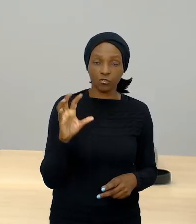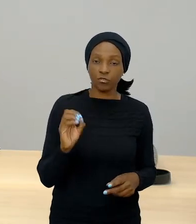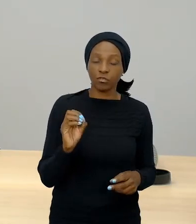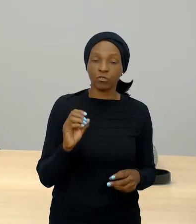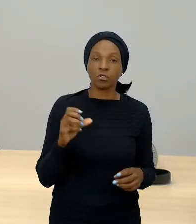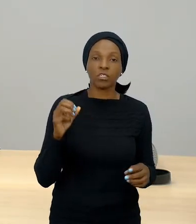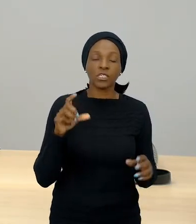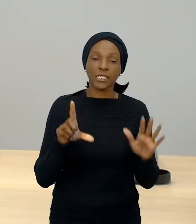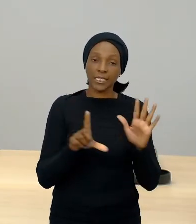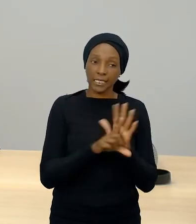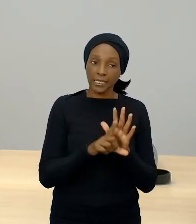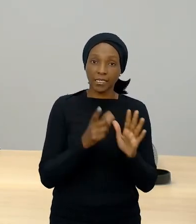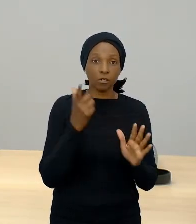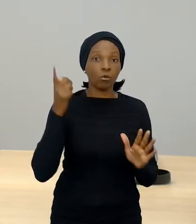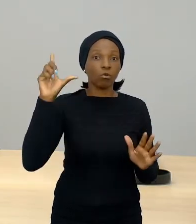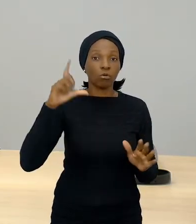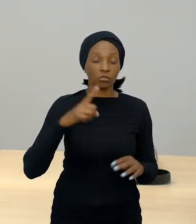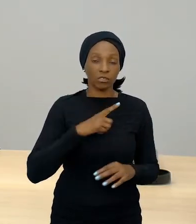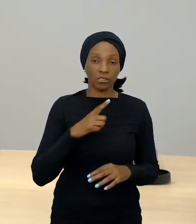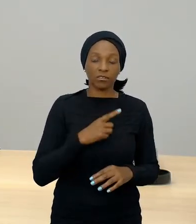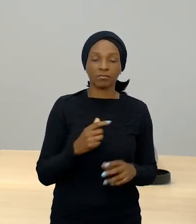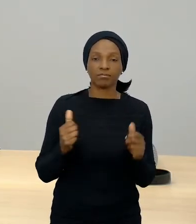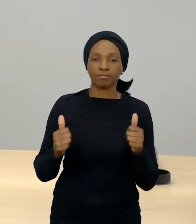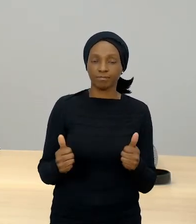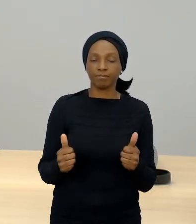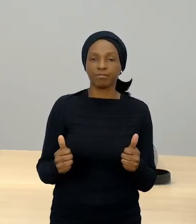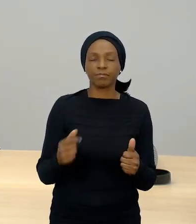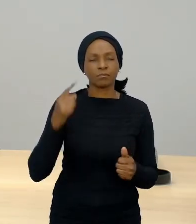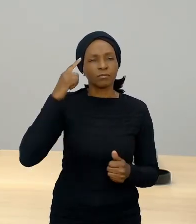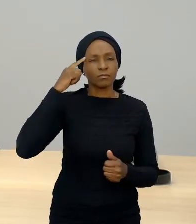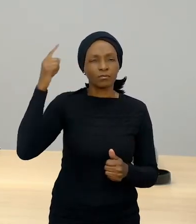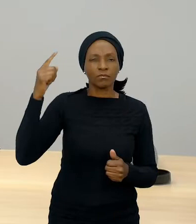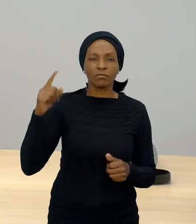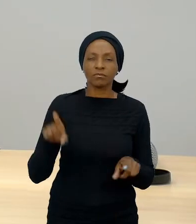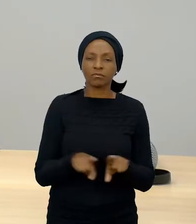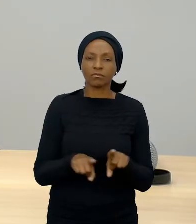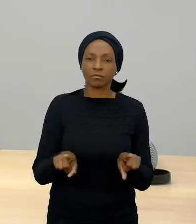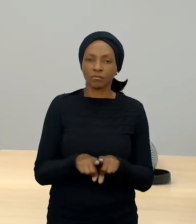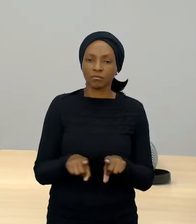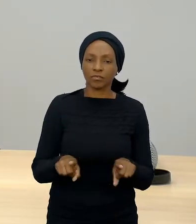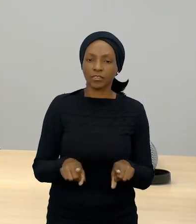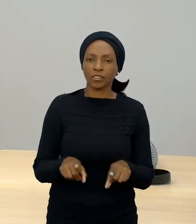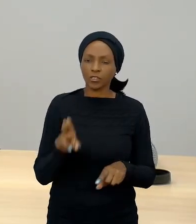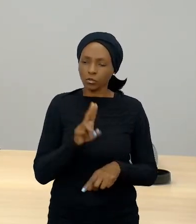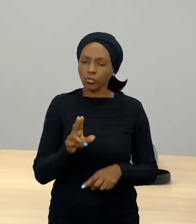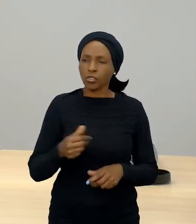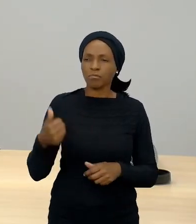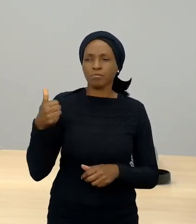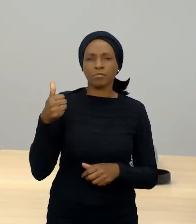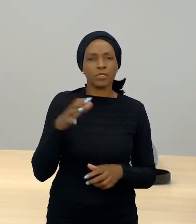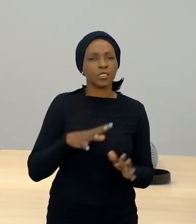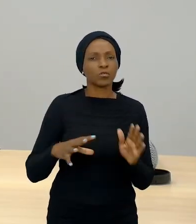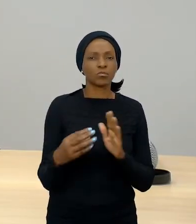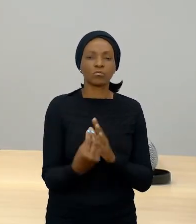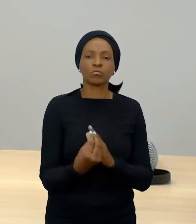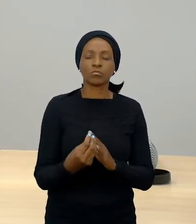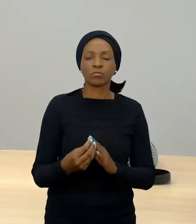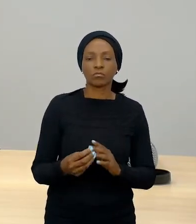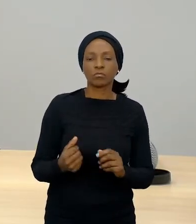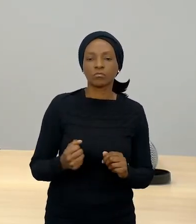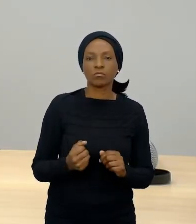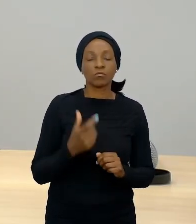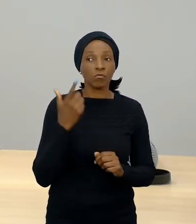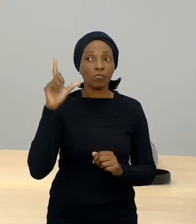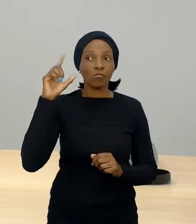à parte, tudo bem? E quando a gente pensa também em otimizar todos esses processos, vamos levar uma